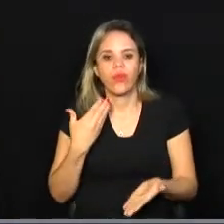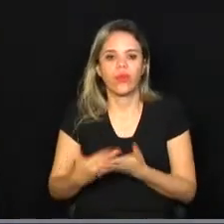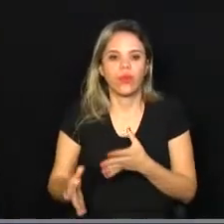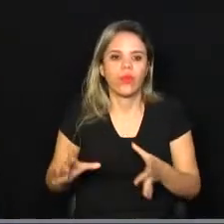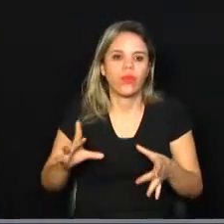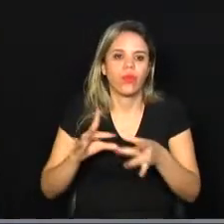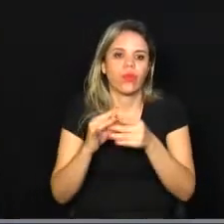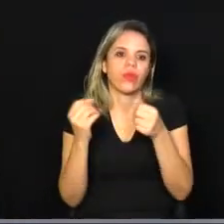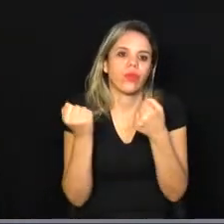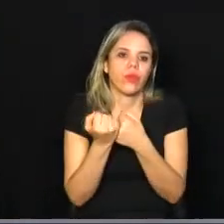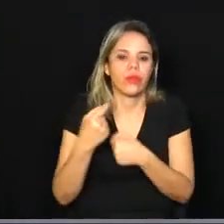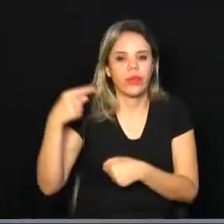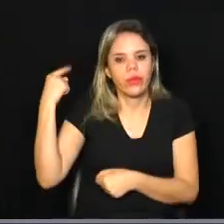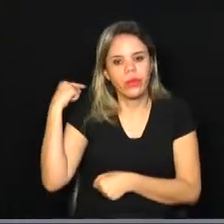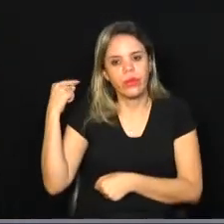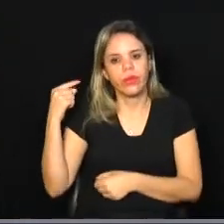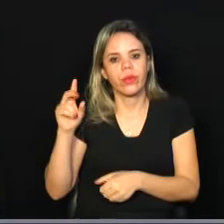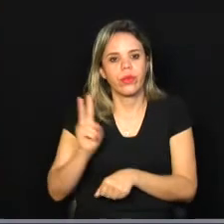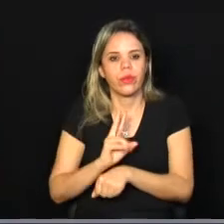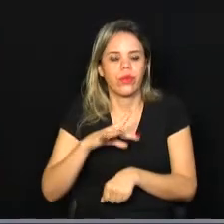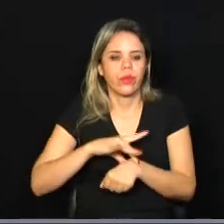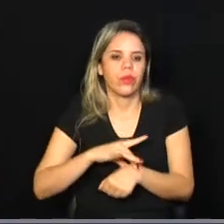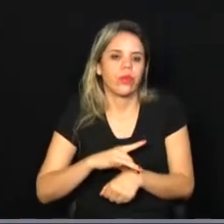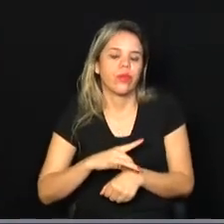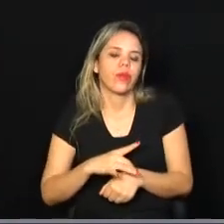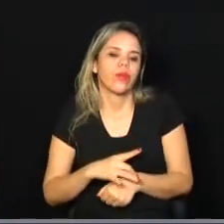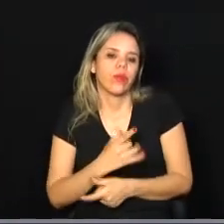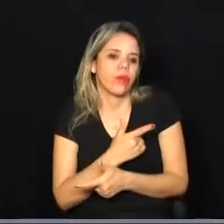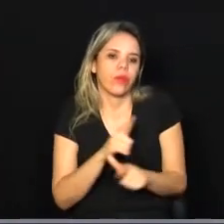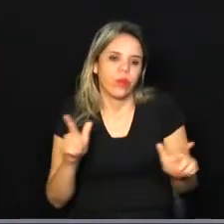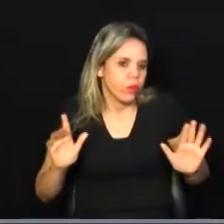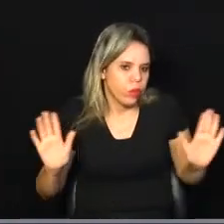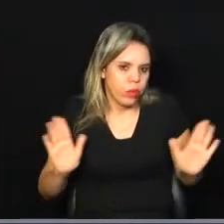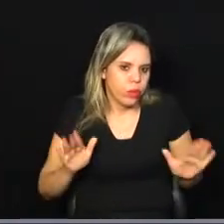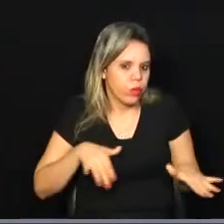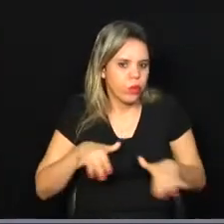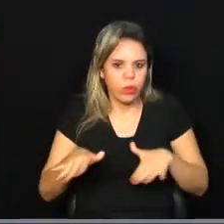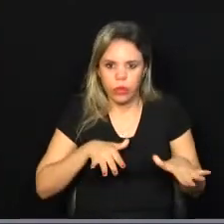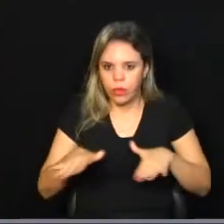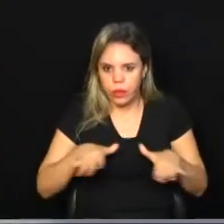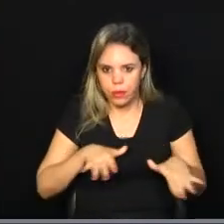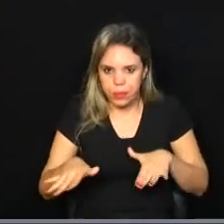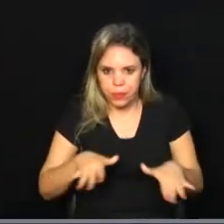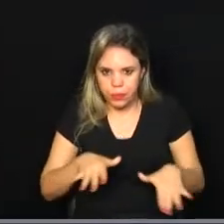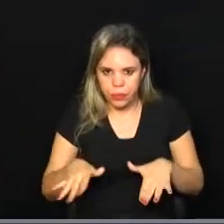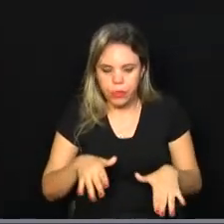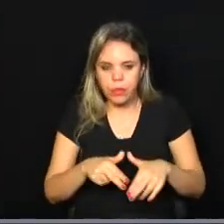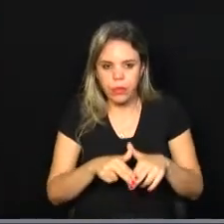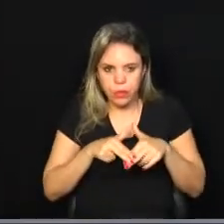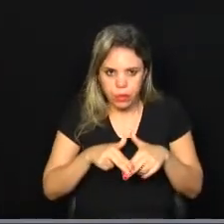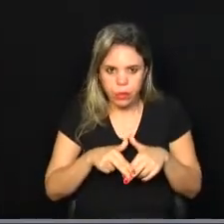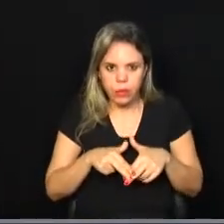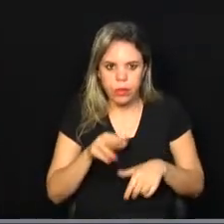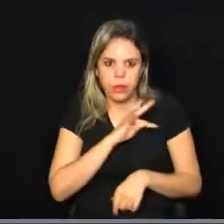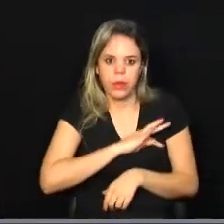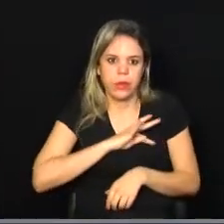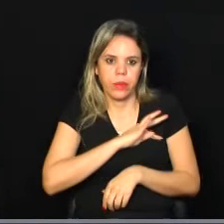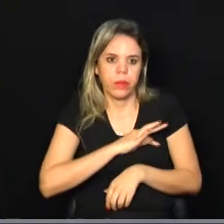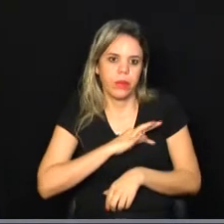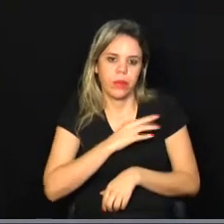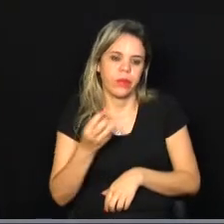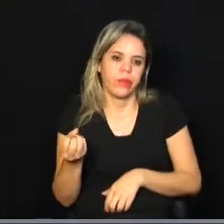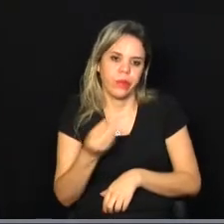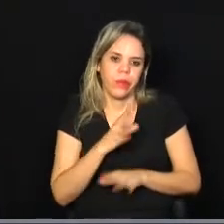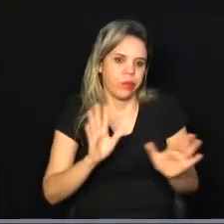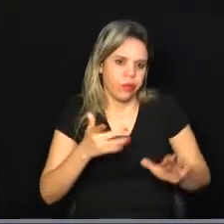meu amparo, eu perdi o meu porto seguro. E não teve nenhuma movimentação por parte dos meus técnicos, ou, de novo,